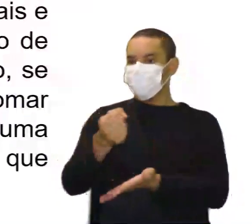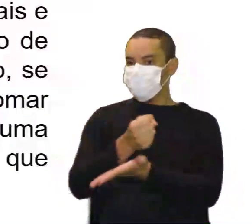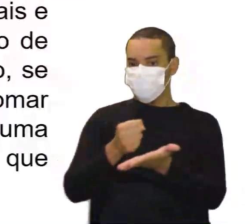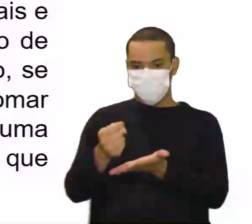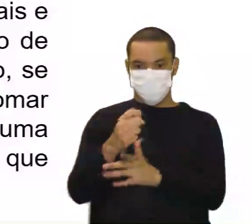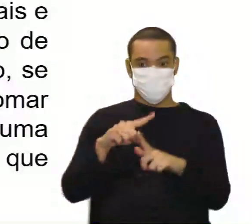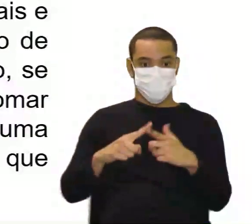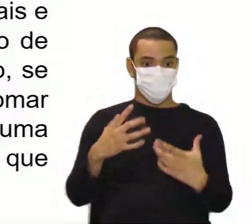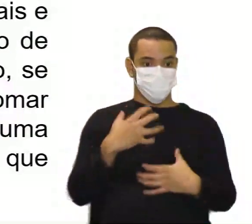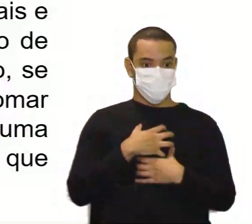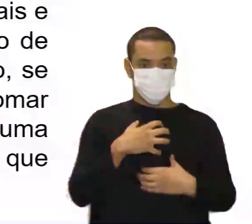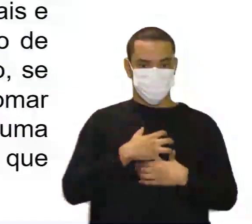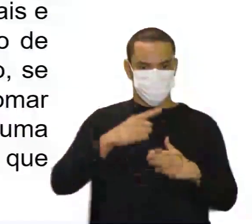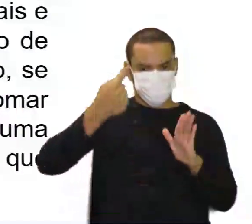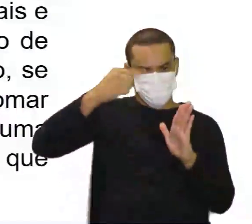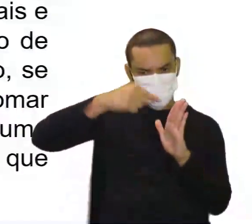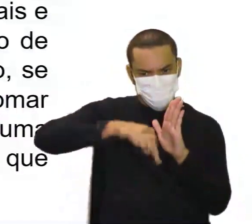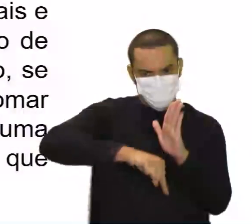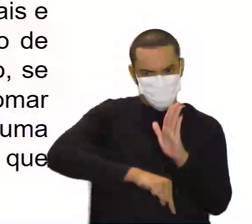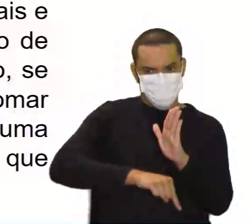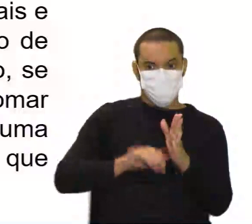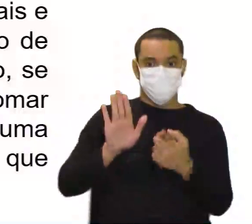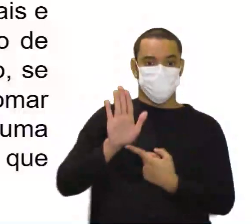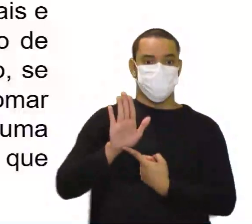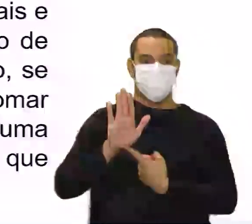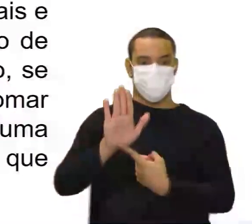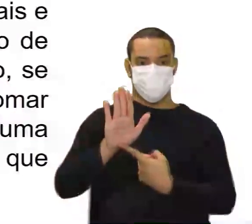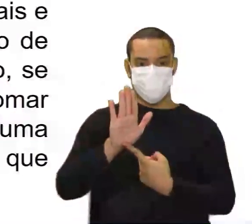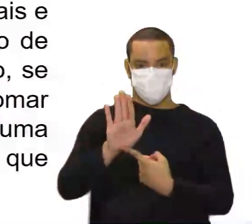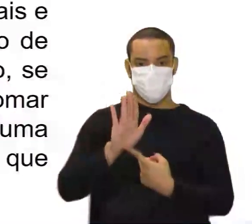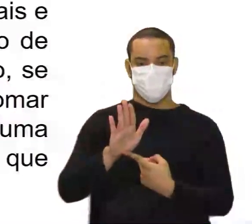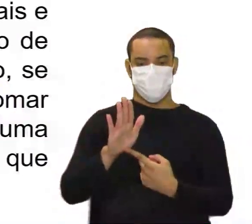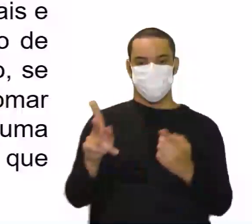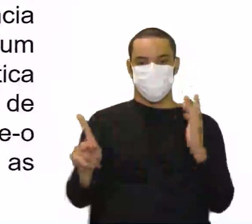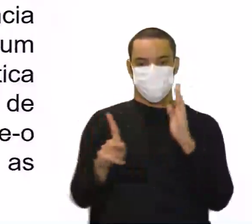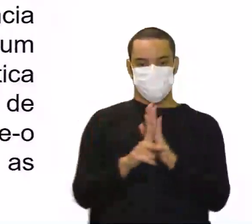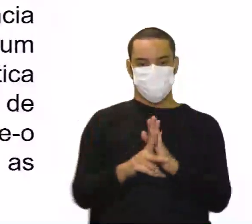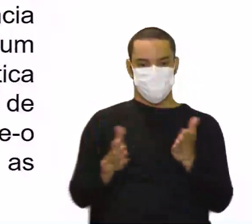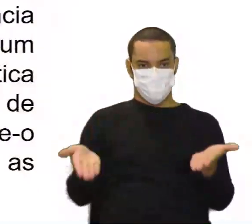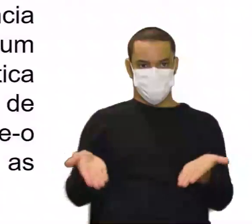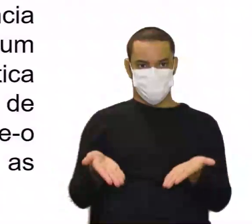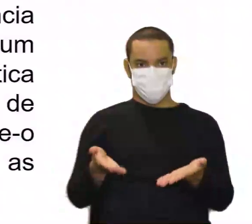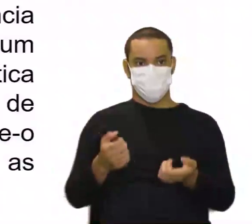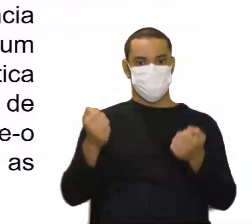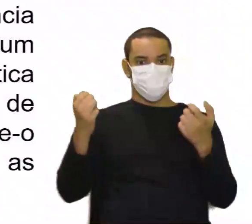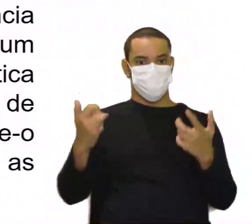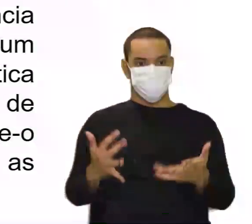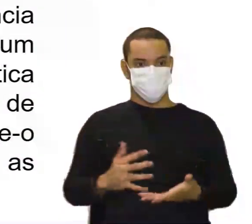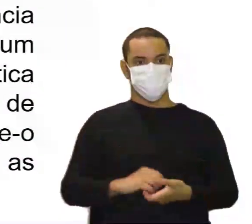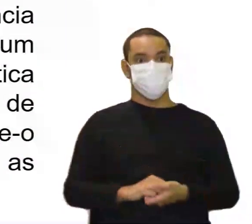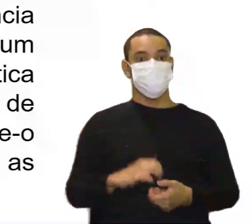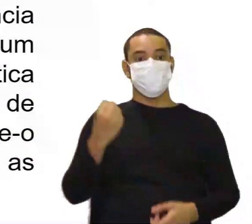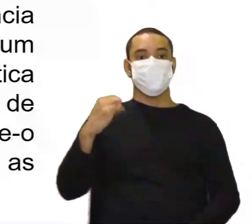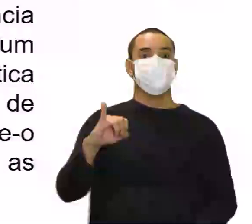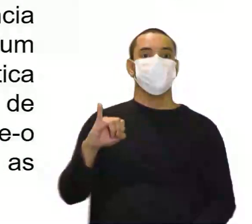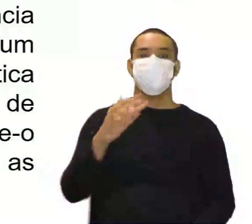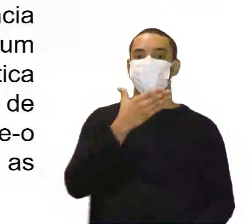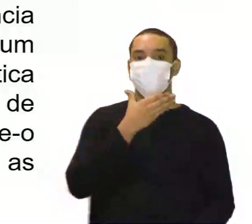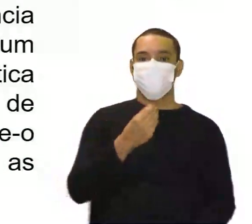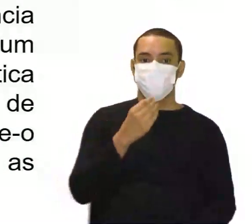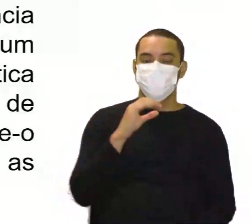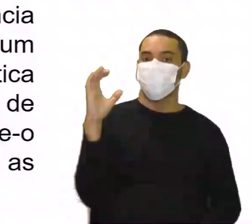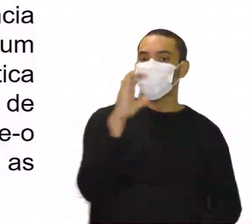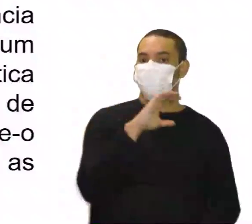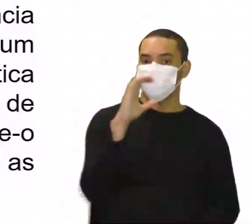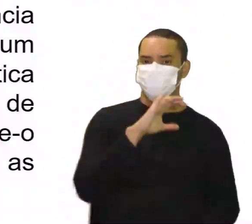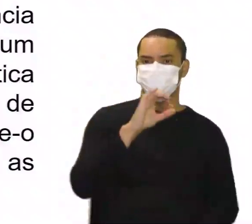de uma maneira aprofundada, das demonstrações que darei nesta obra. Se alguns homens